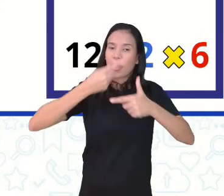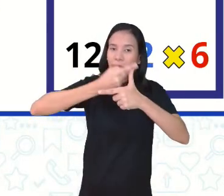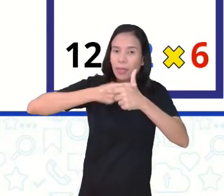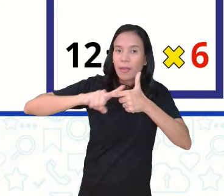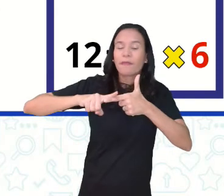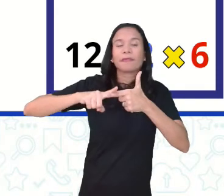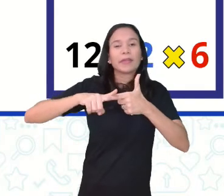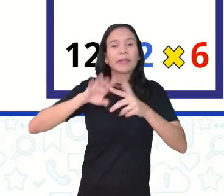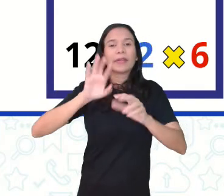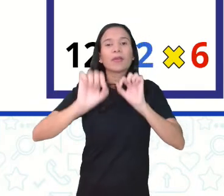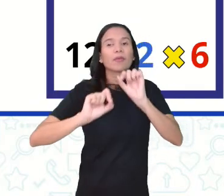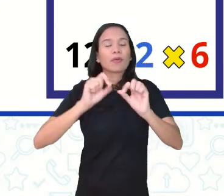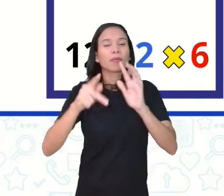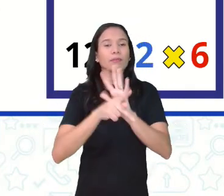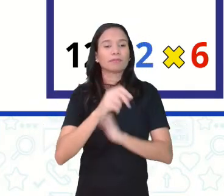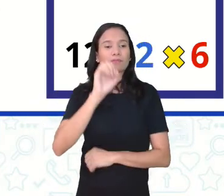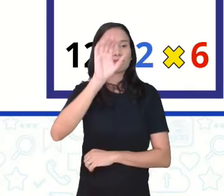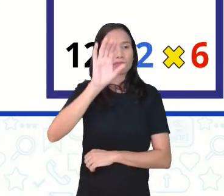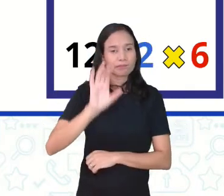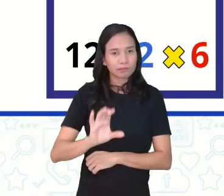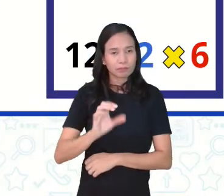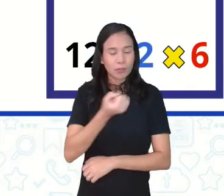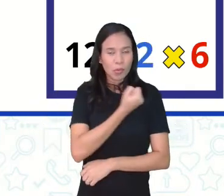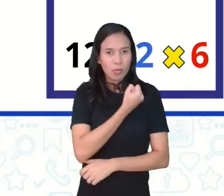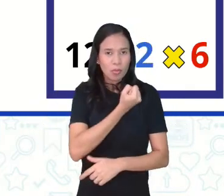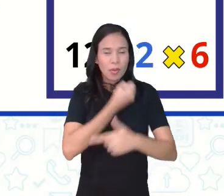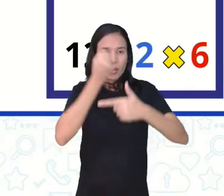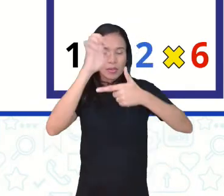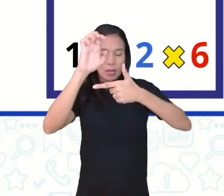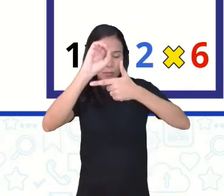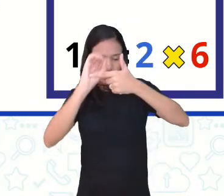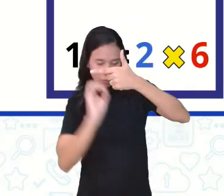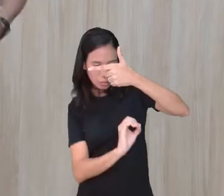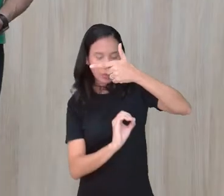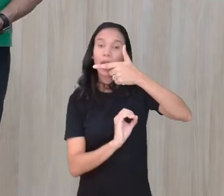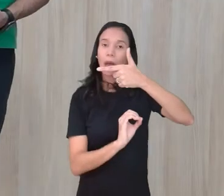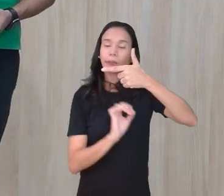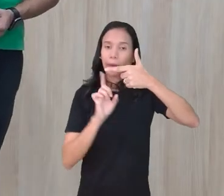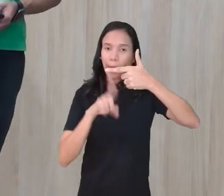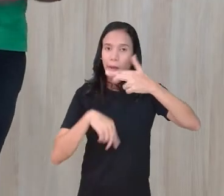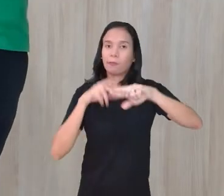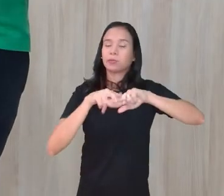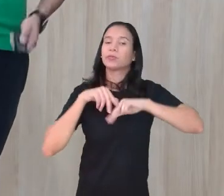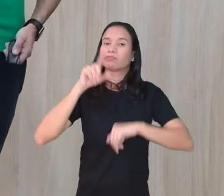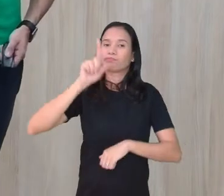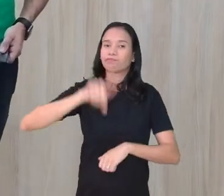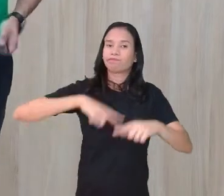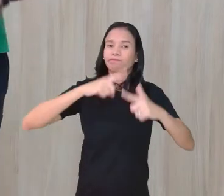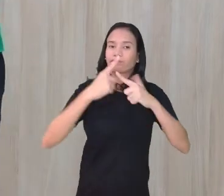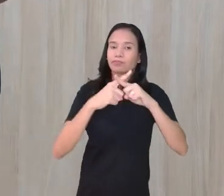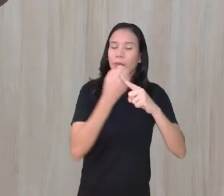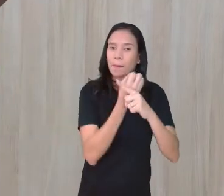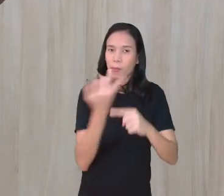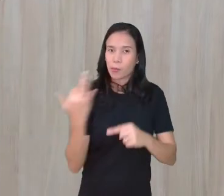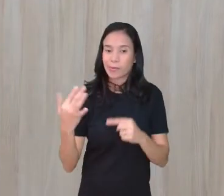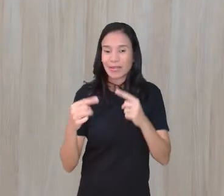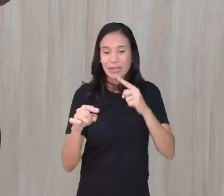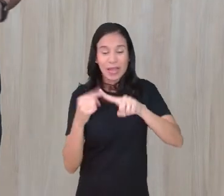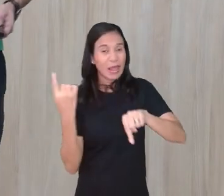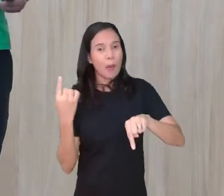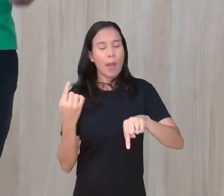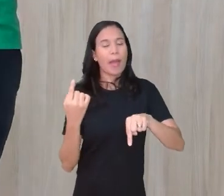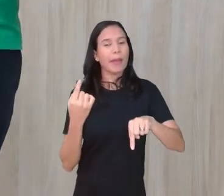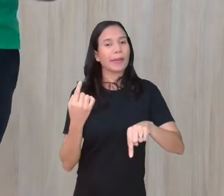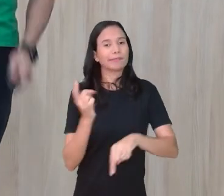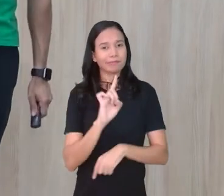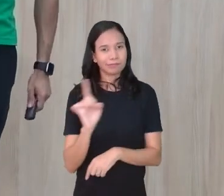divisão entre esses dois números. Se a divisão der exata, é um múltiplo. Se a divisão não der exata, não